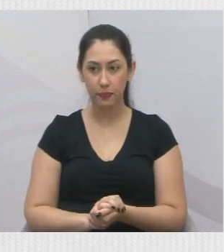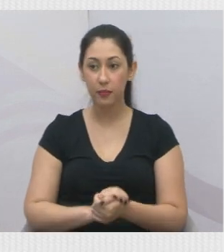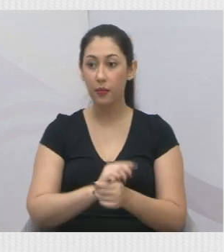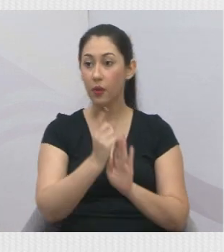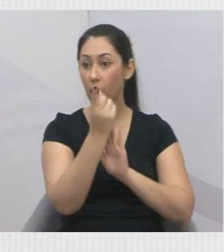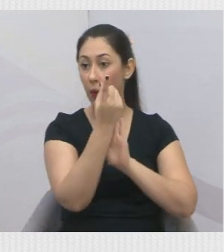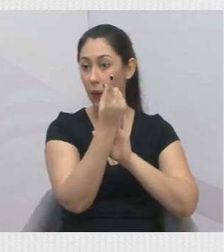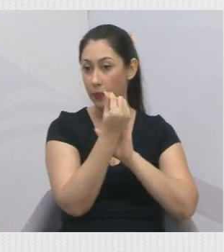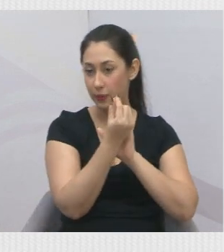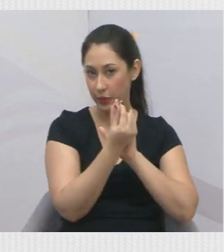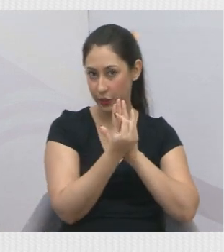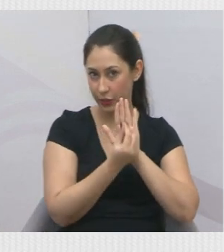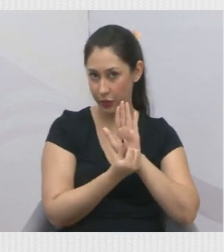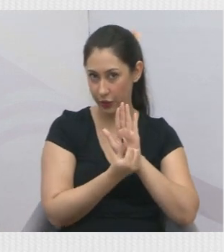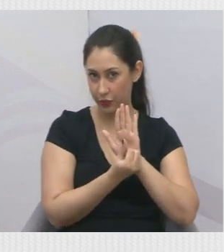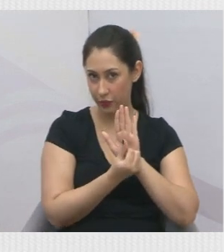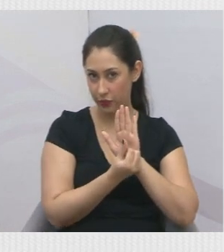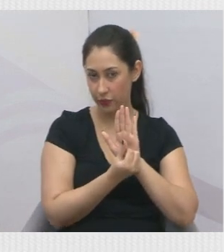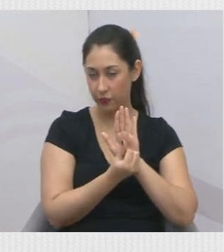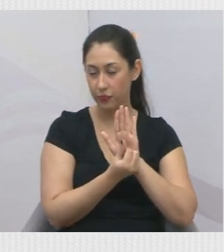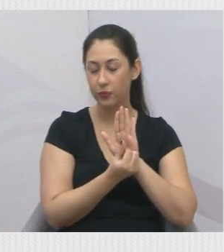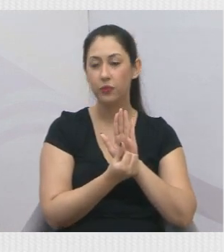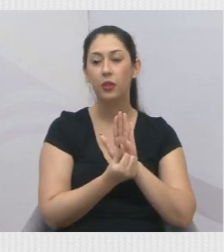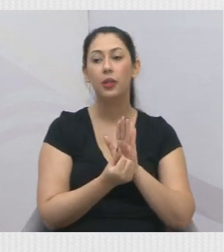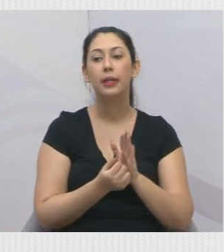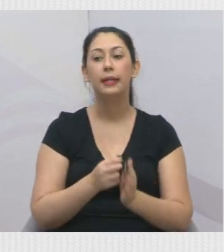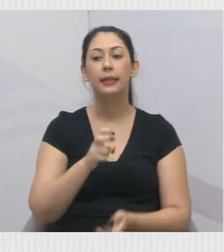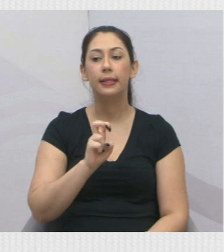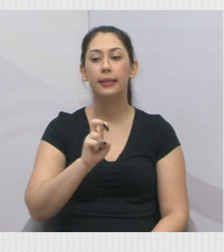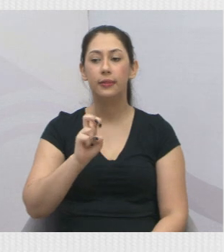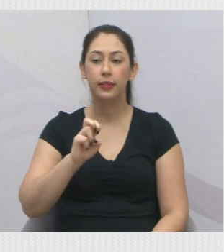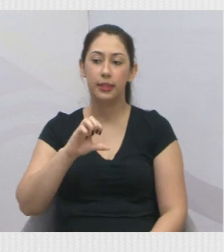Meta orçada para o ano de 2021,